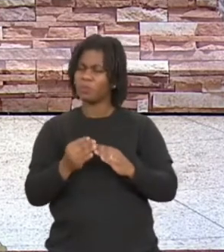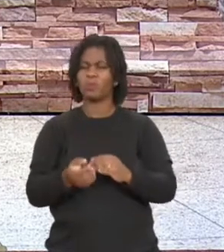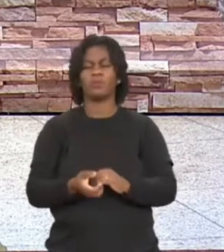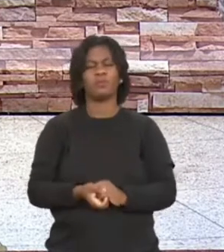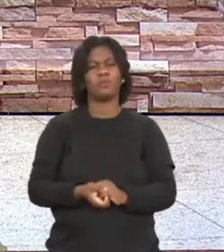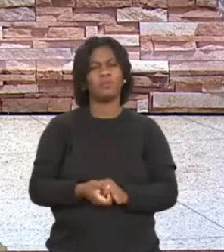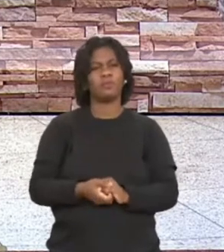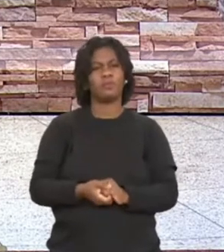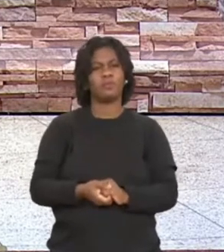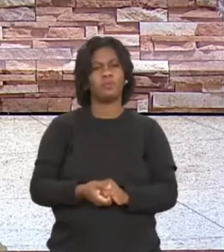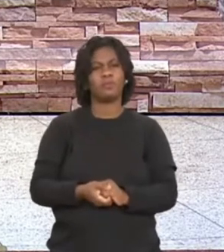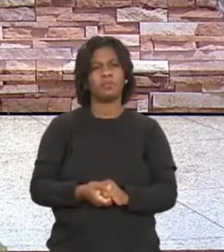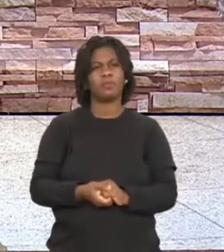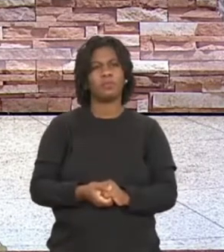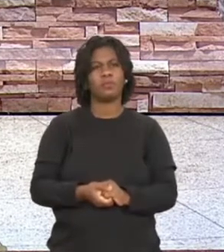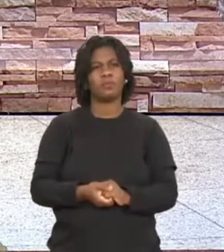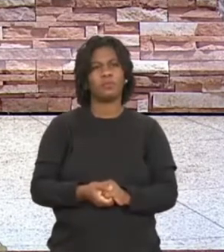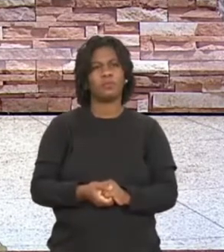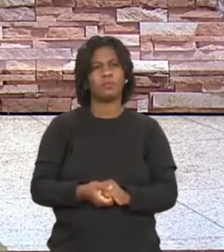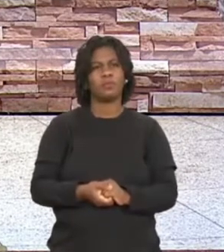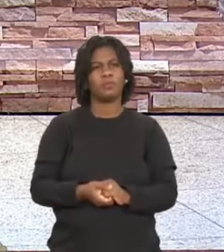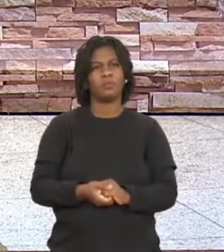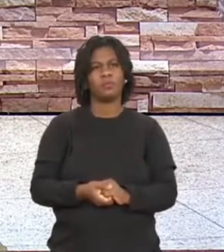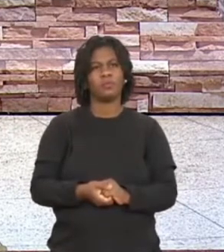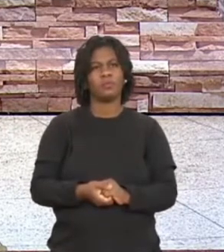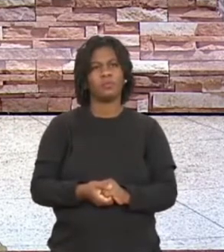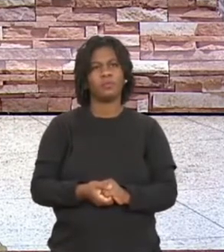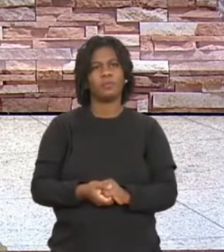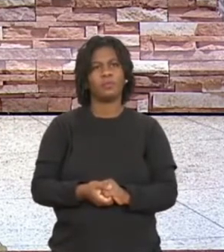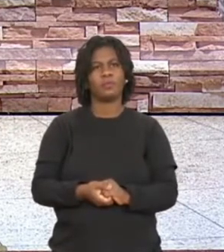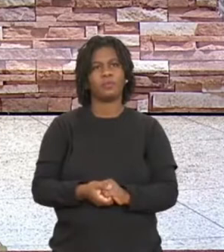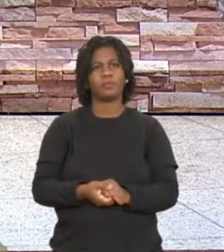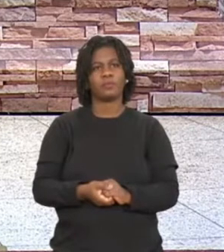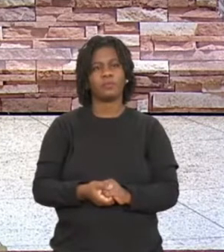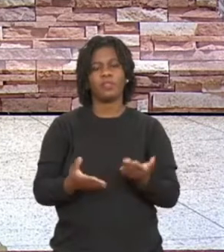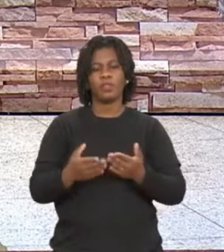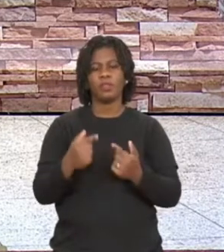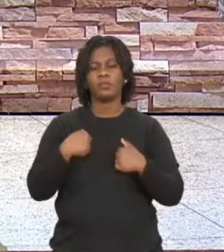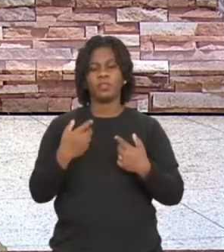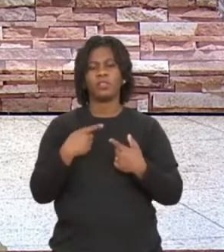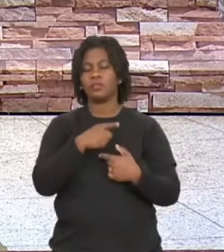faça isso. Agora eu queria que você, por favor,